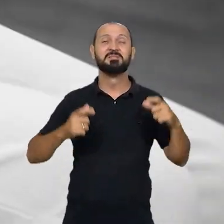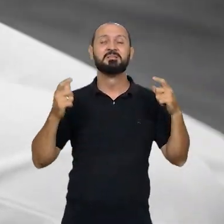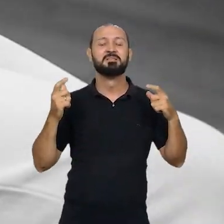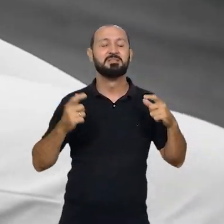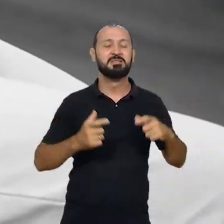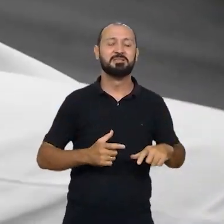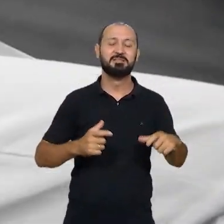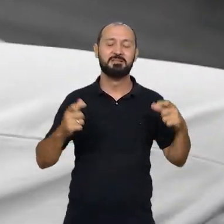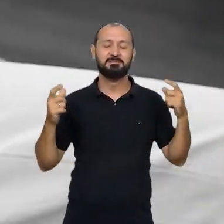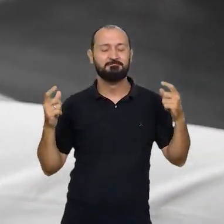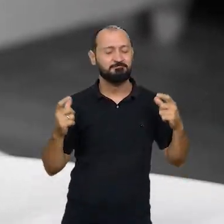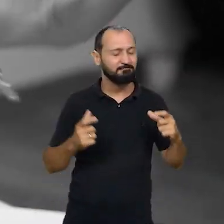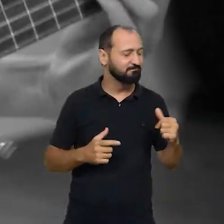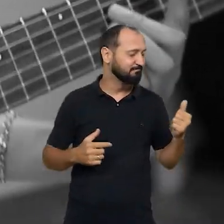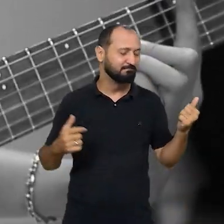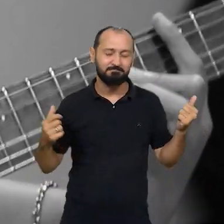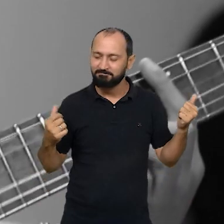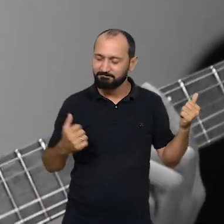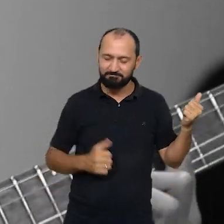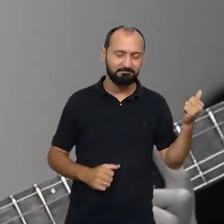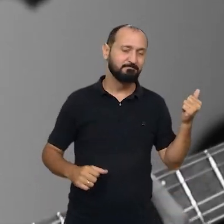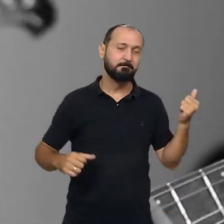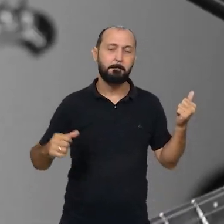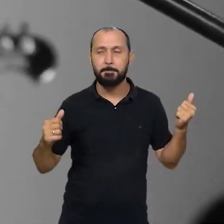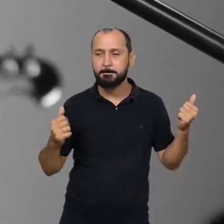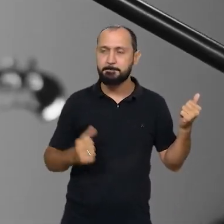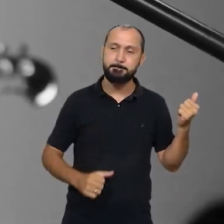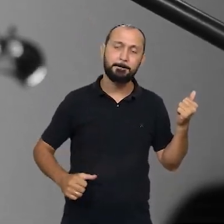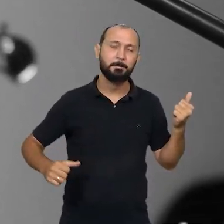Serei, eu tento ser otimista,